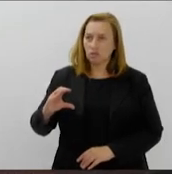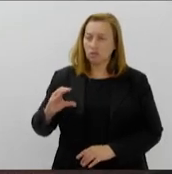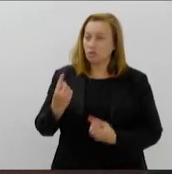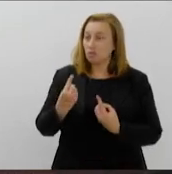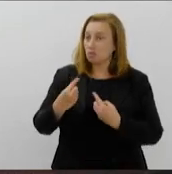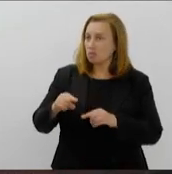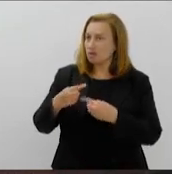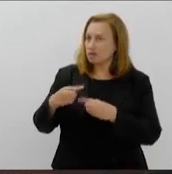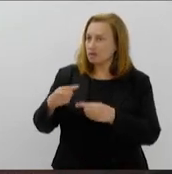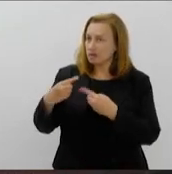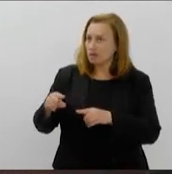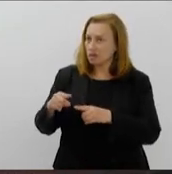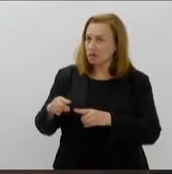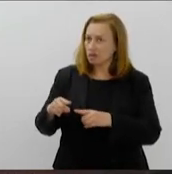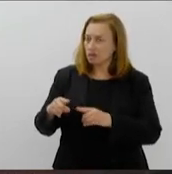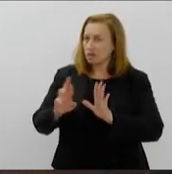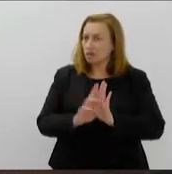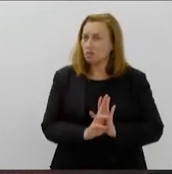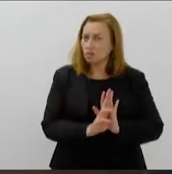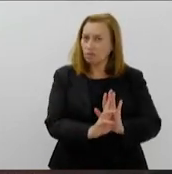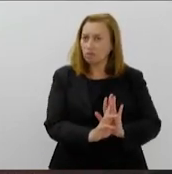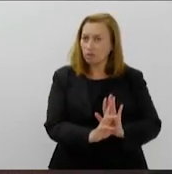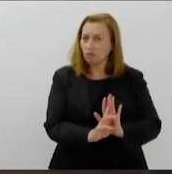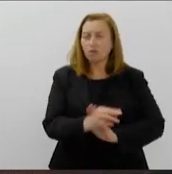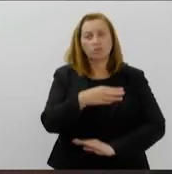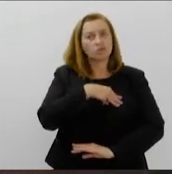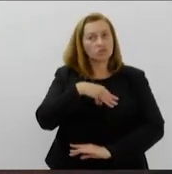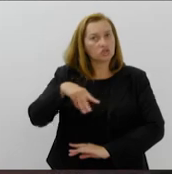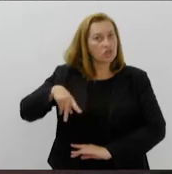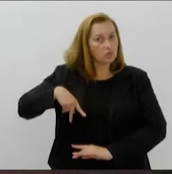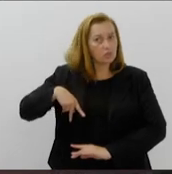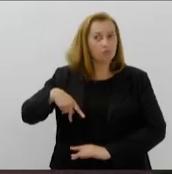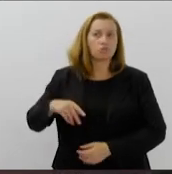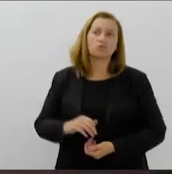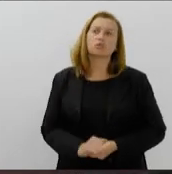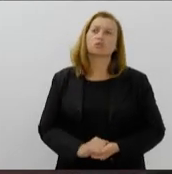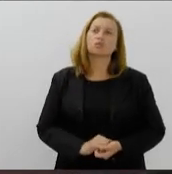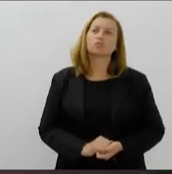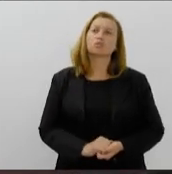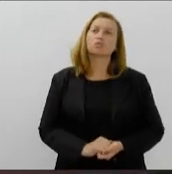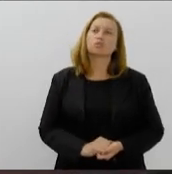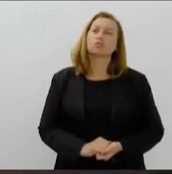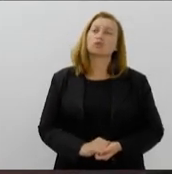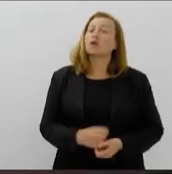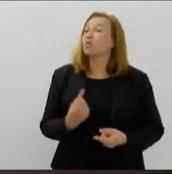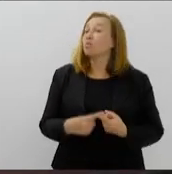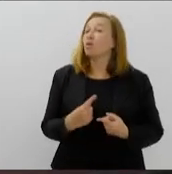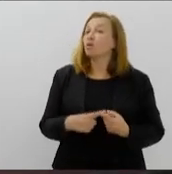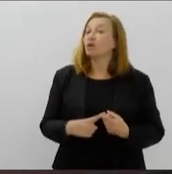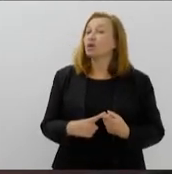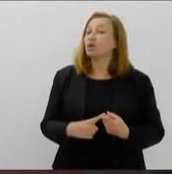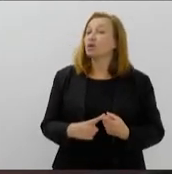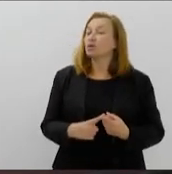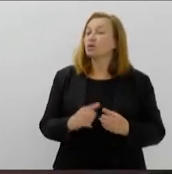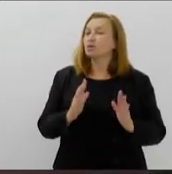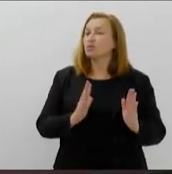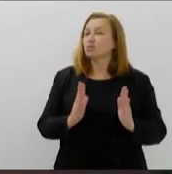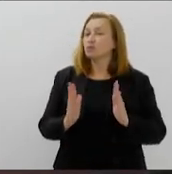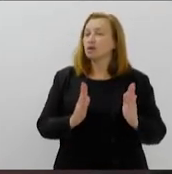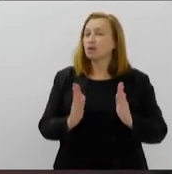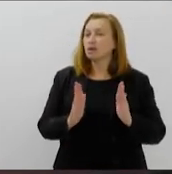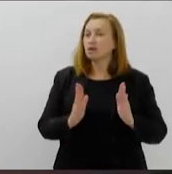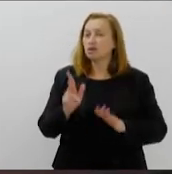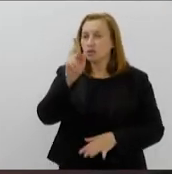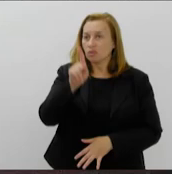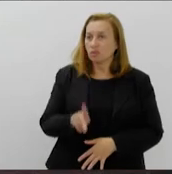perseguido por uma representante do Ministério Público porque durante uma homilia, o padre,